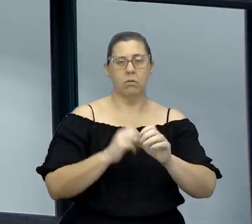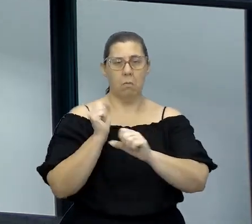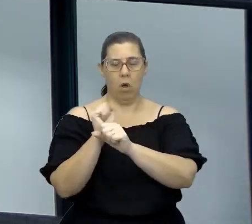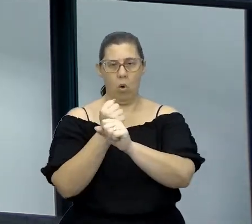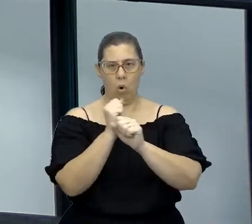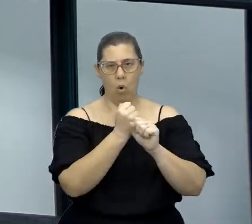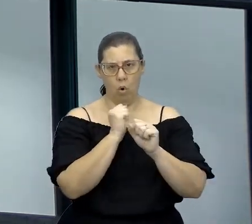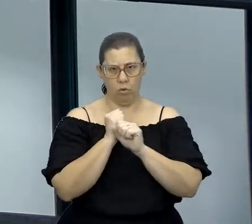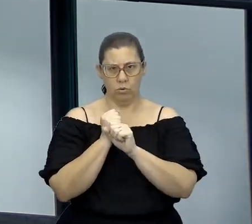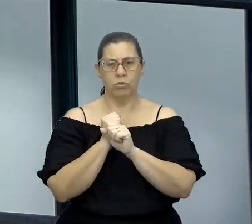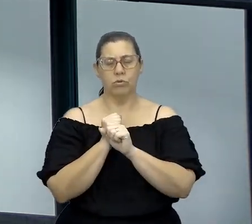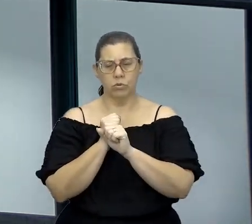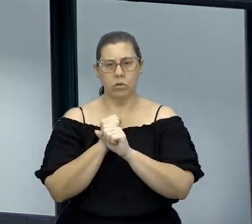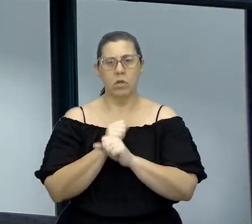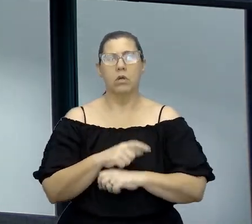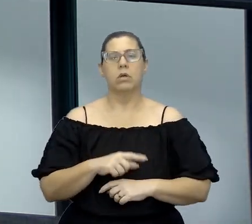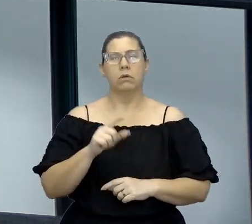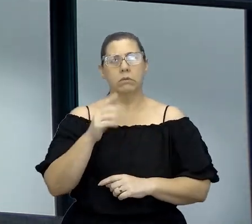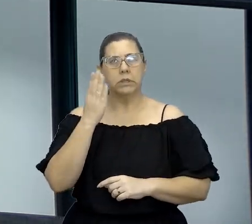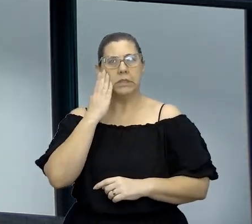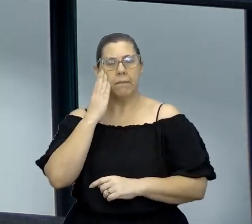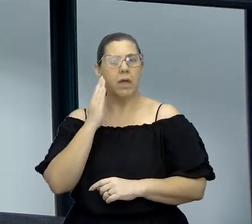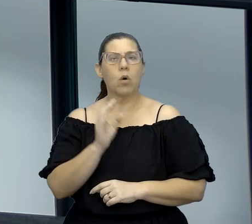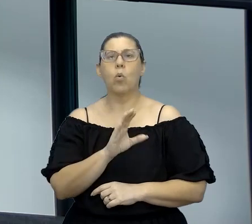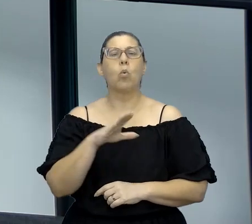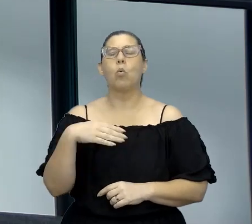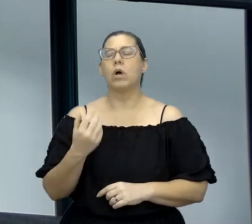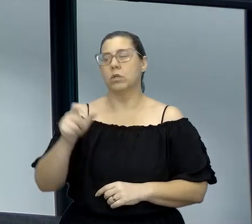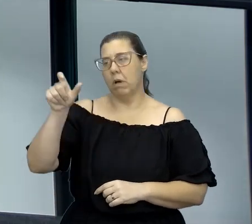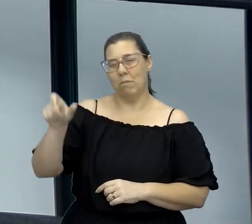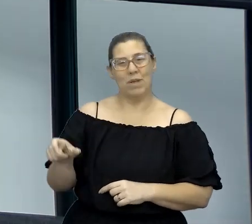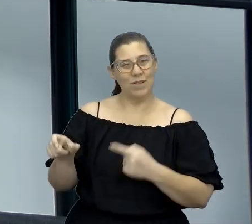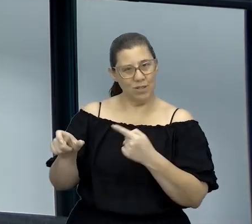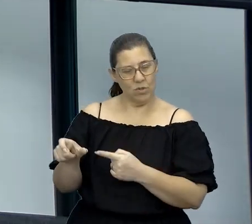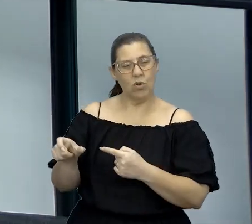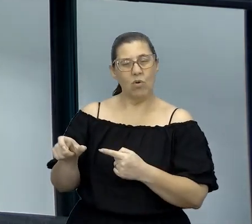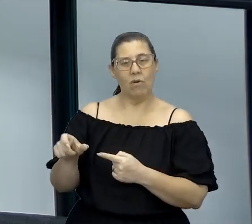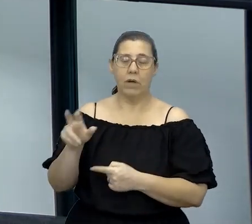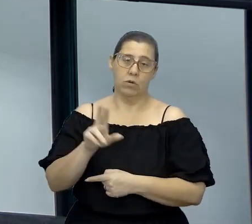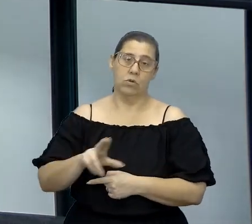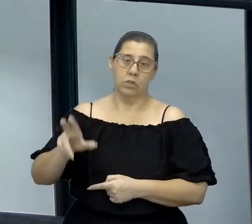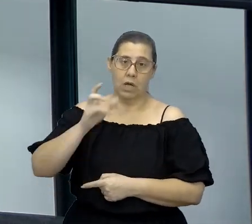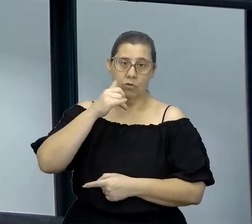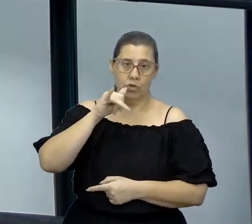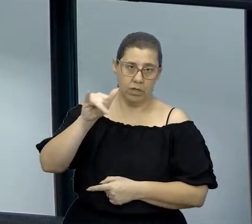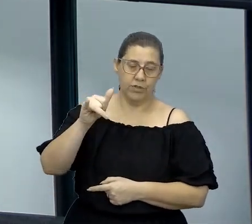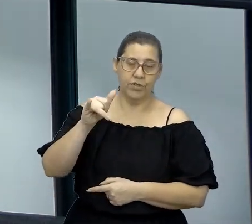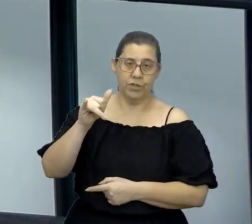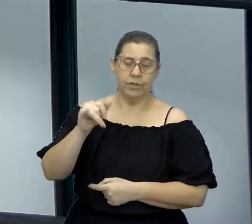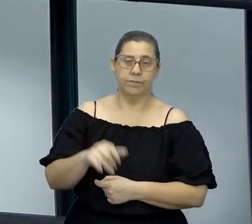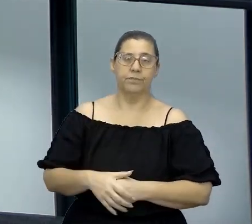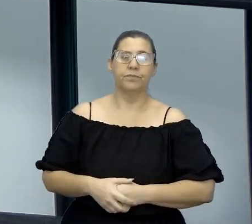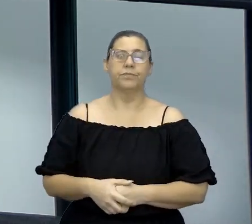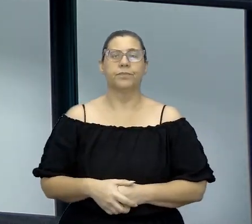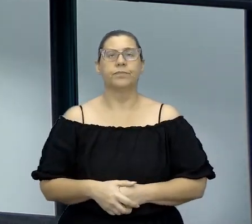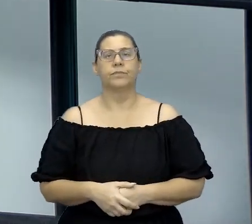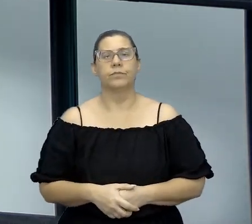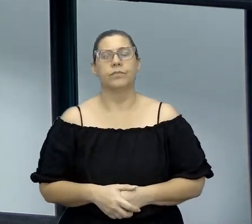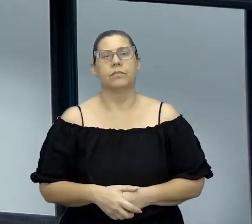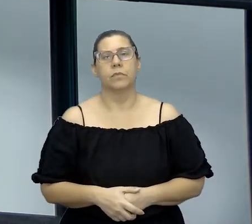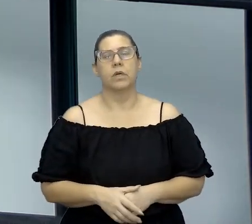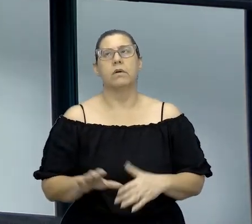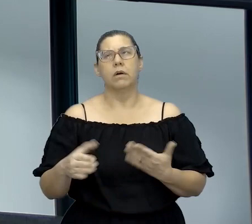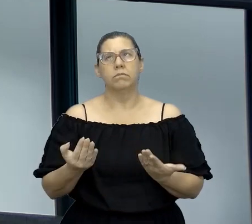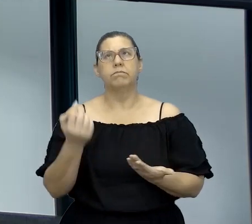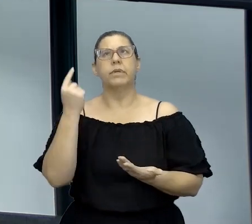construção, né? Você tem uma ideia de quanto uma pessoa vai estar gastando. né? Vai estar consumindo. E aí você